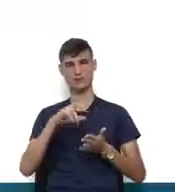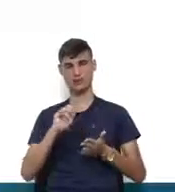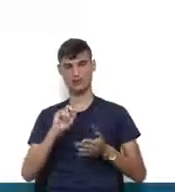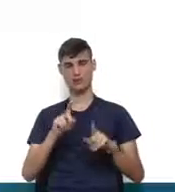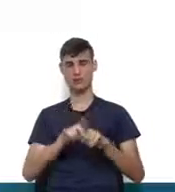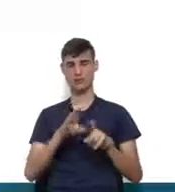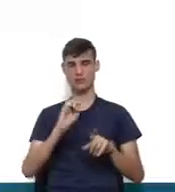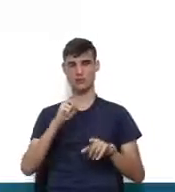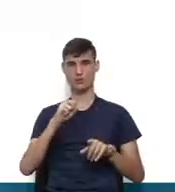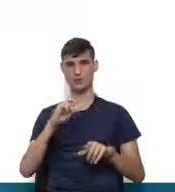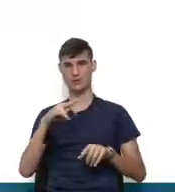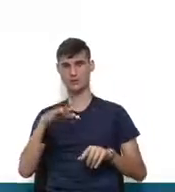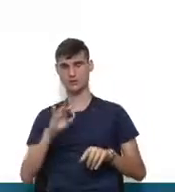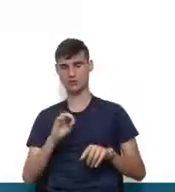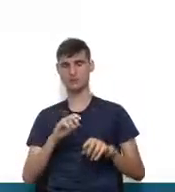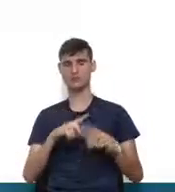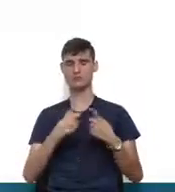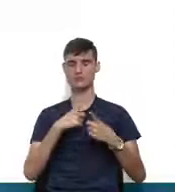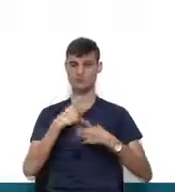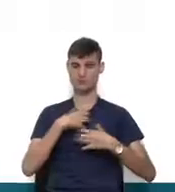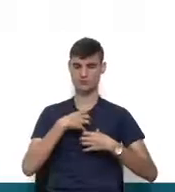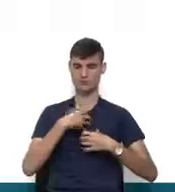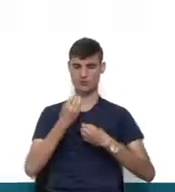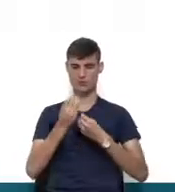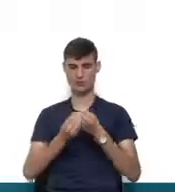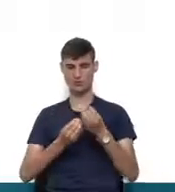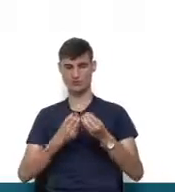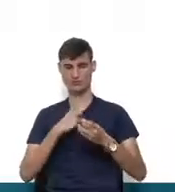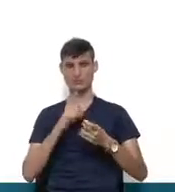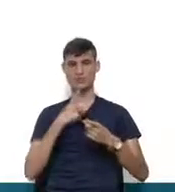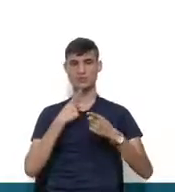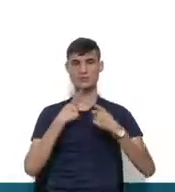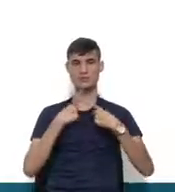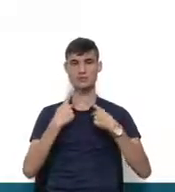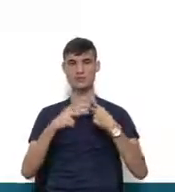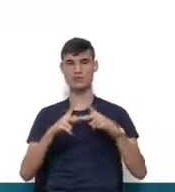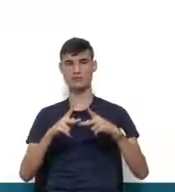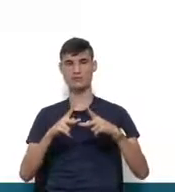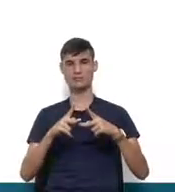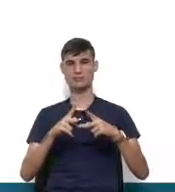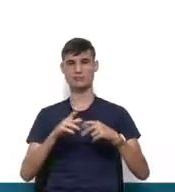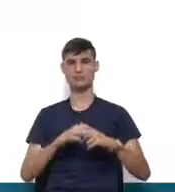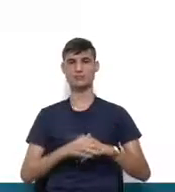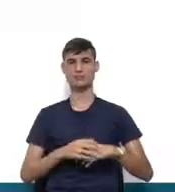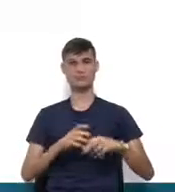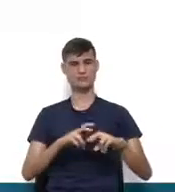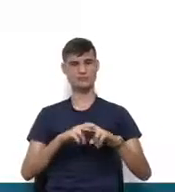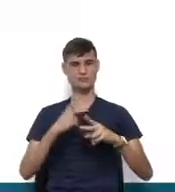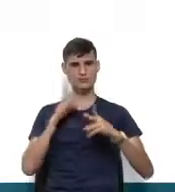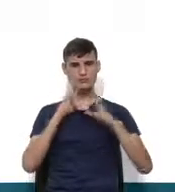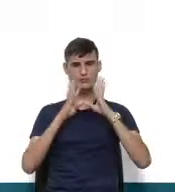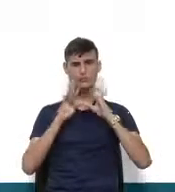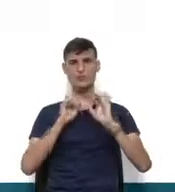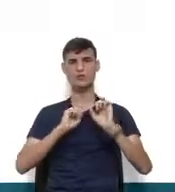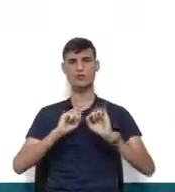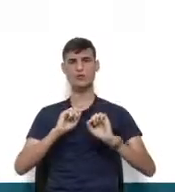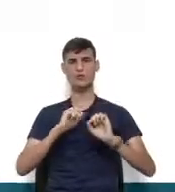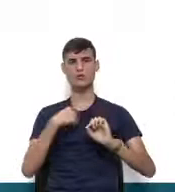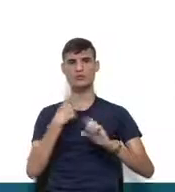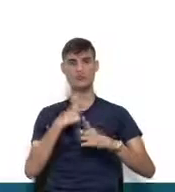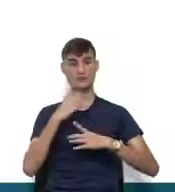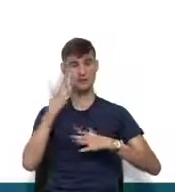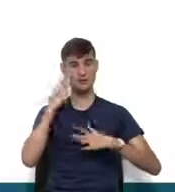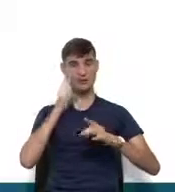e cossenos e que condições aí devem ser satisfeitas. Então, vamos pensar o seguinte, nós temos